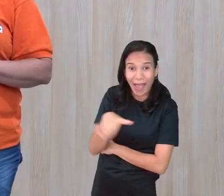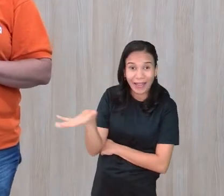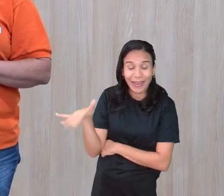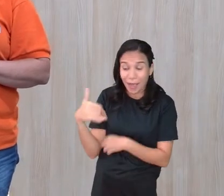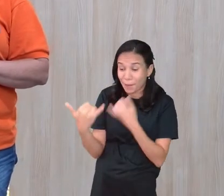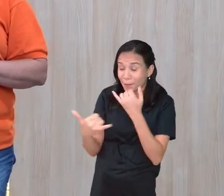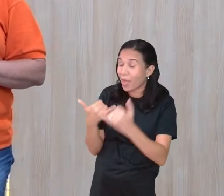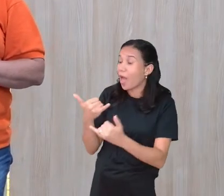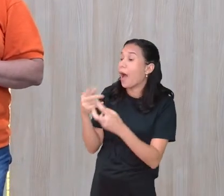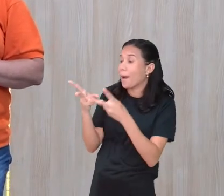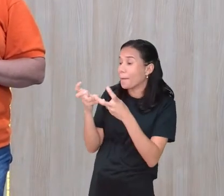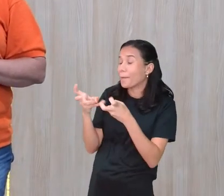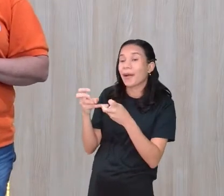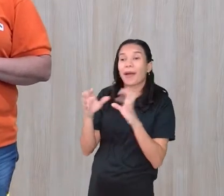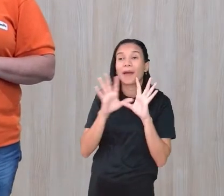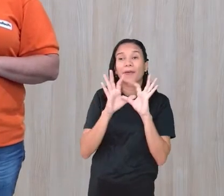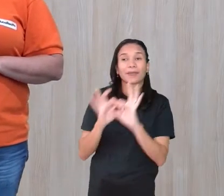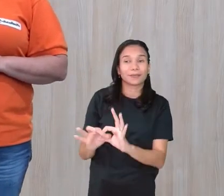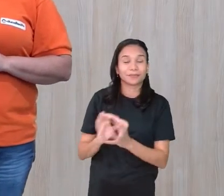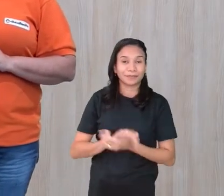estão brincando.